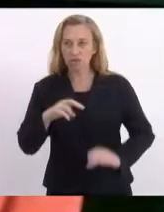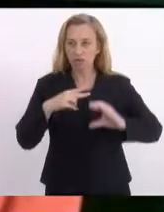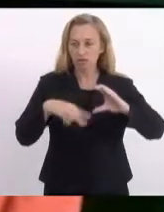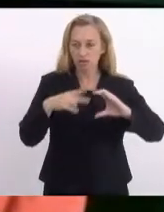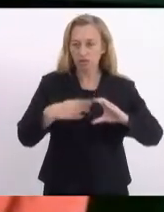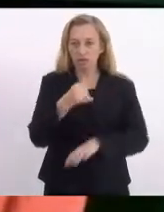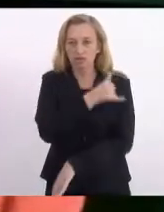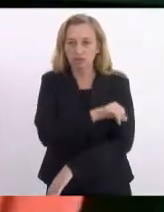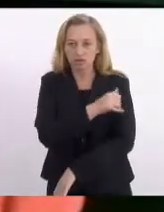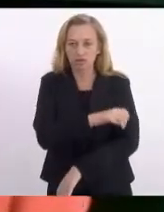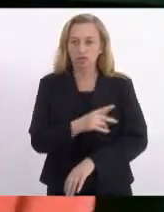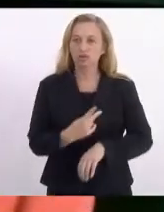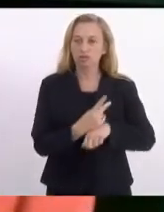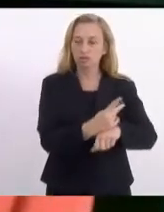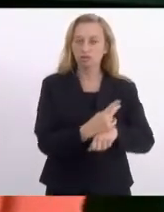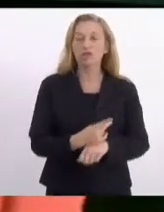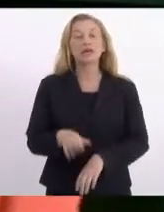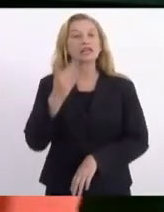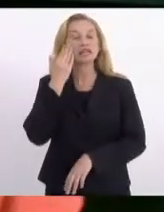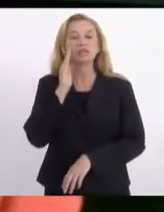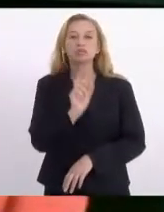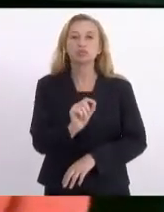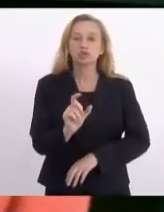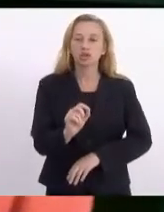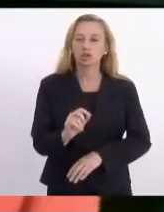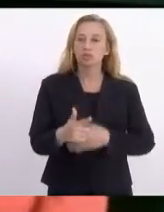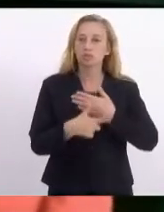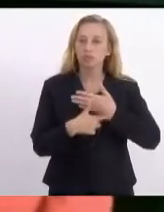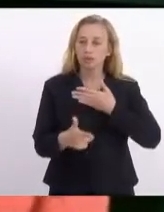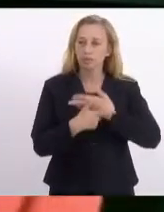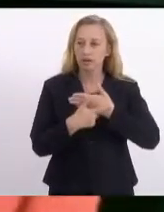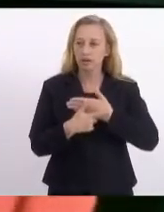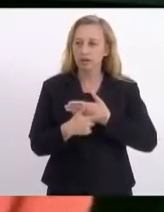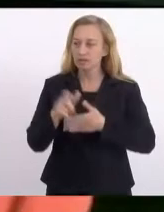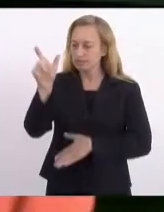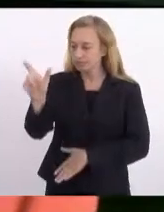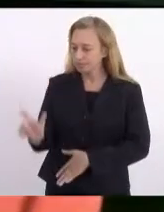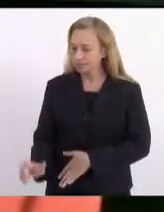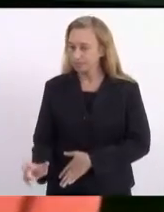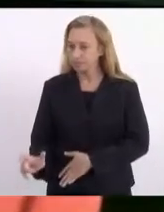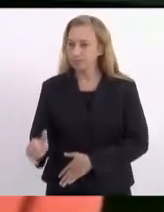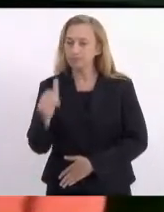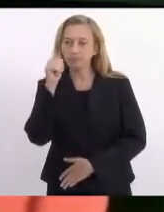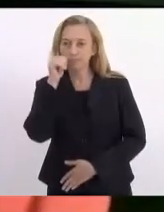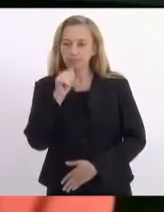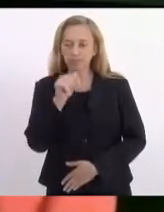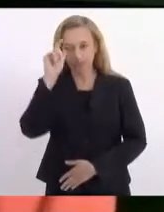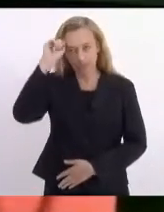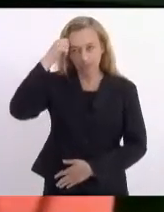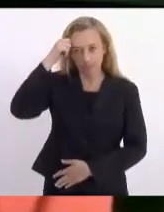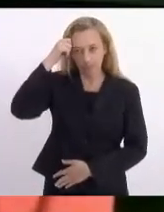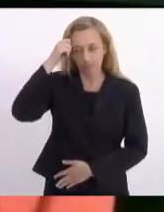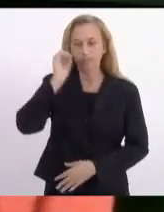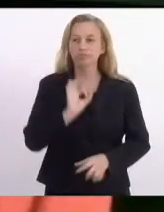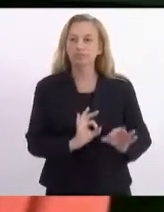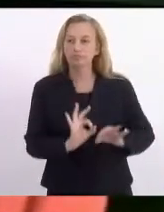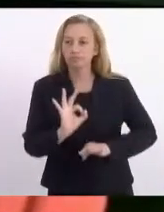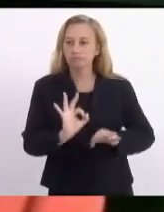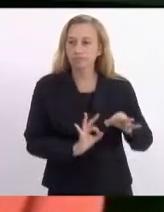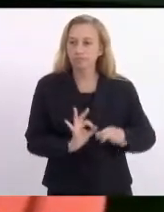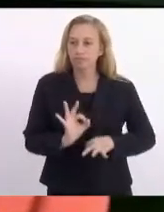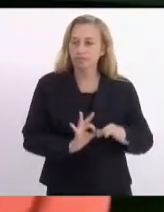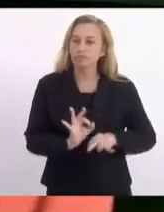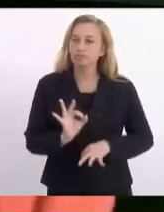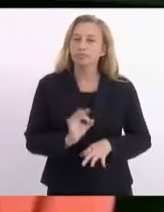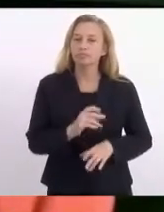do Rio de Janeiro. Então, entendemos o papel dessa matriarca negra na organização do